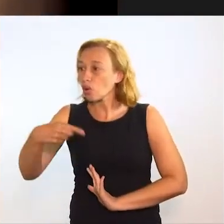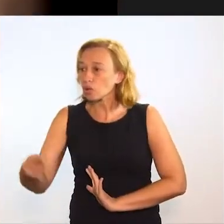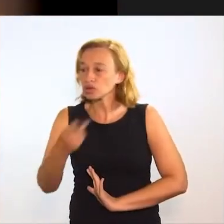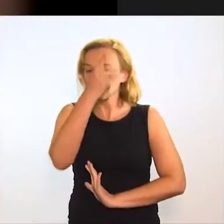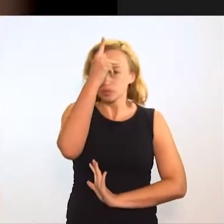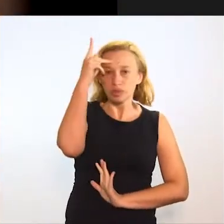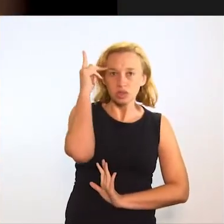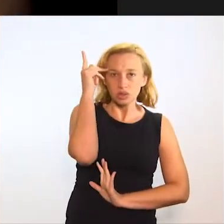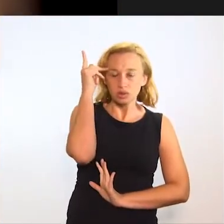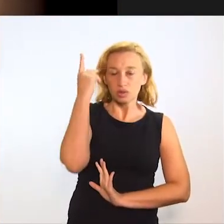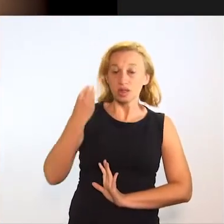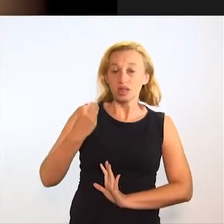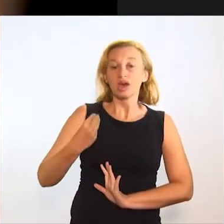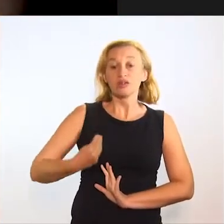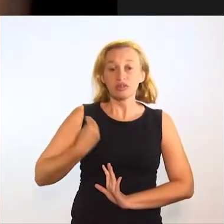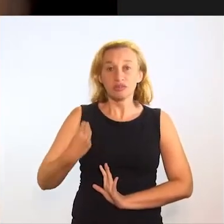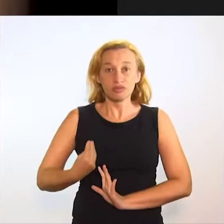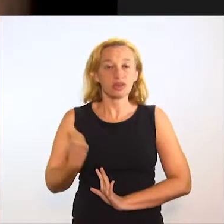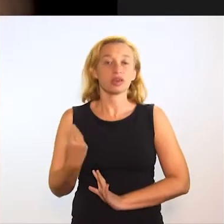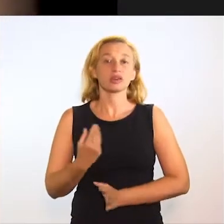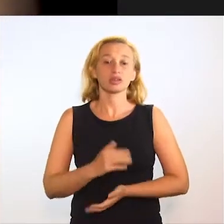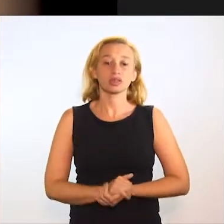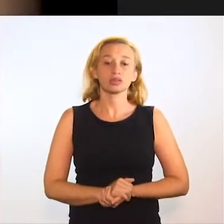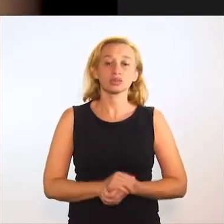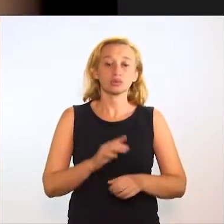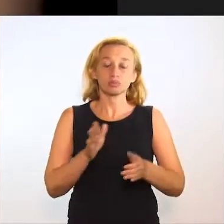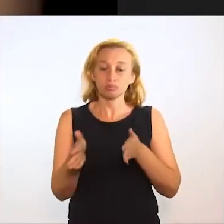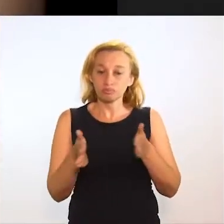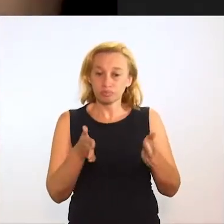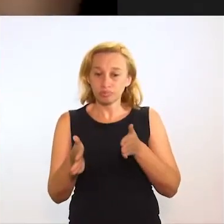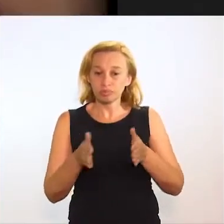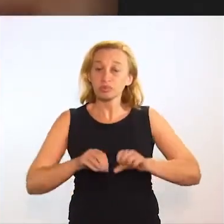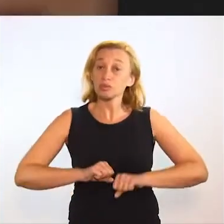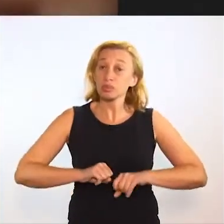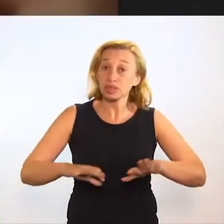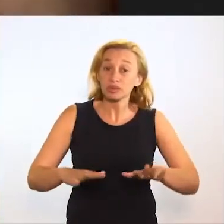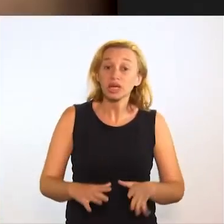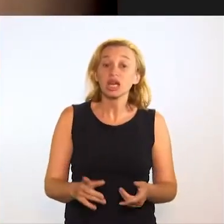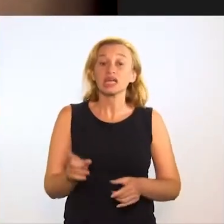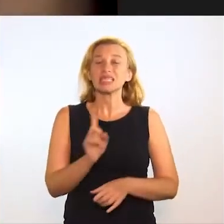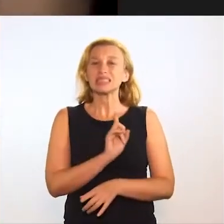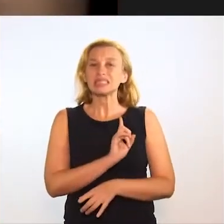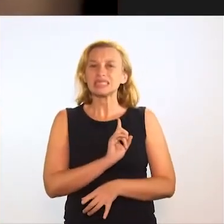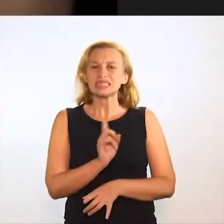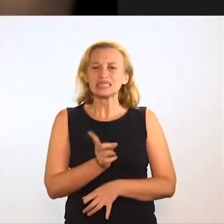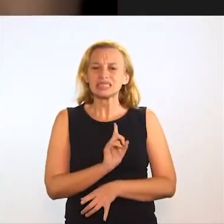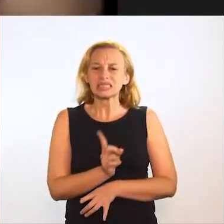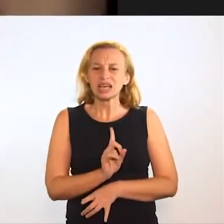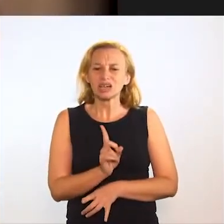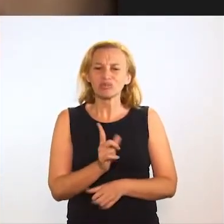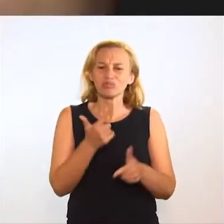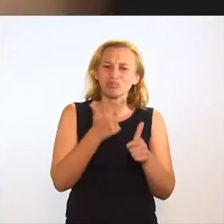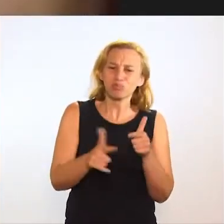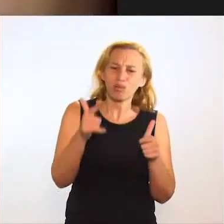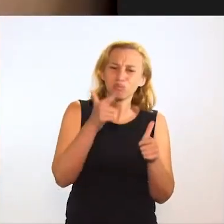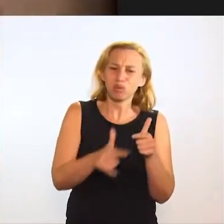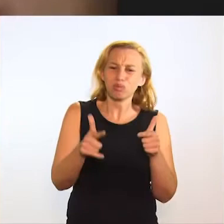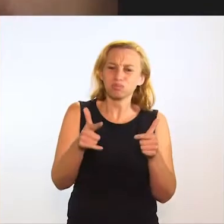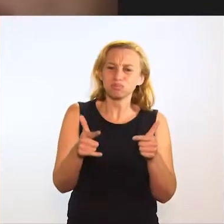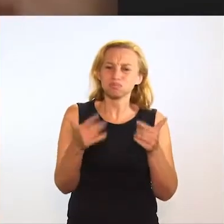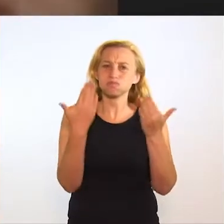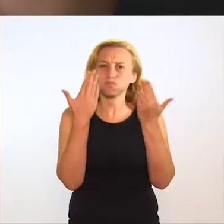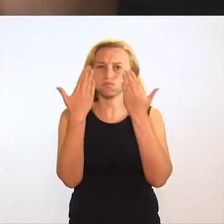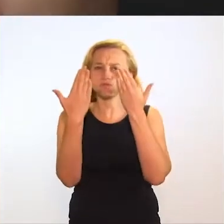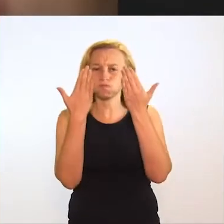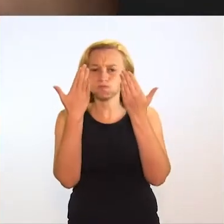ajudássemos outras pessoas a sobreviverem e a também não passarem por